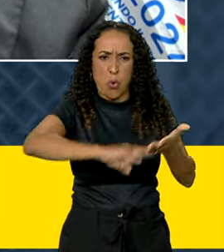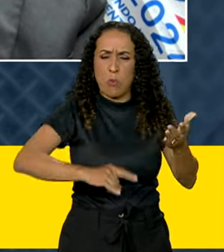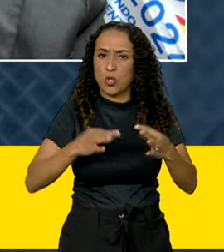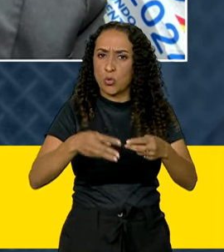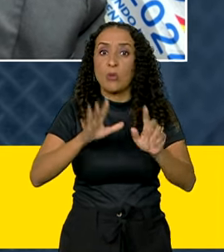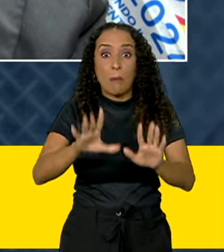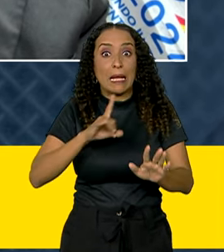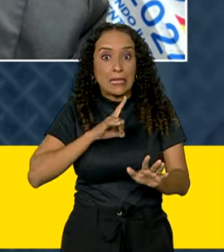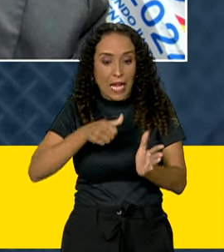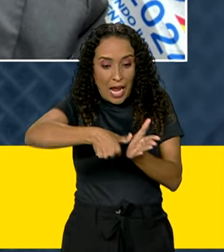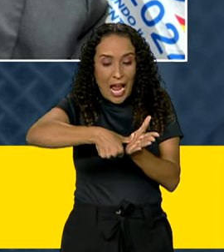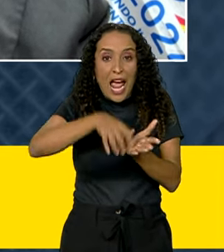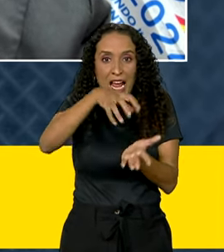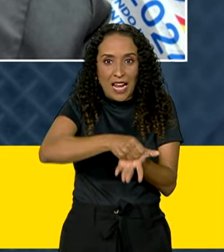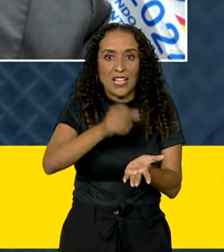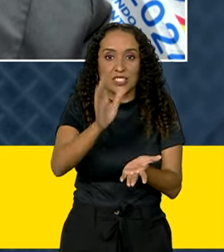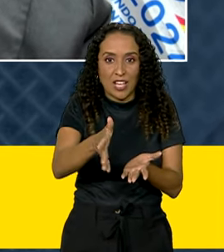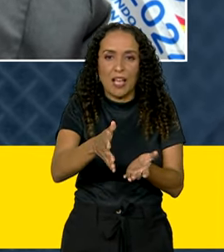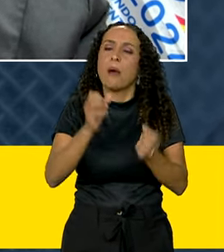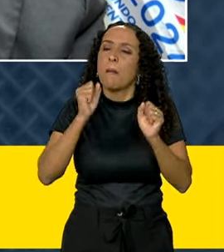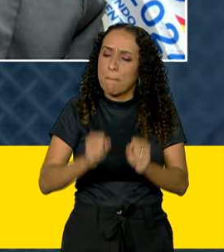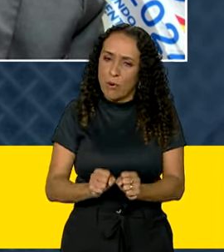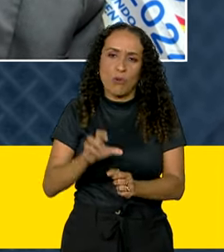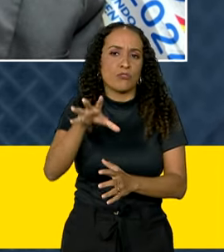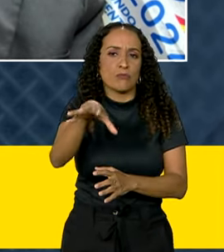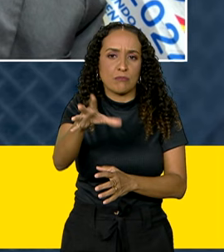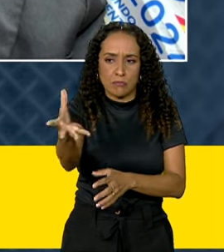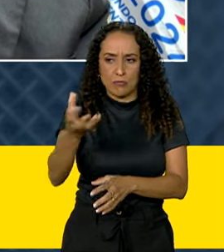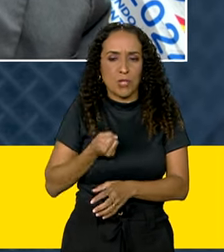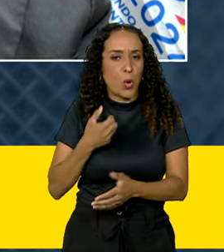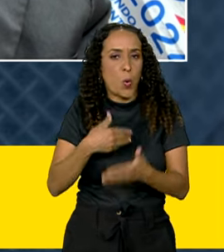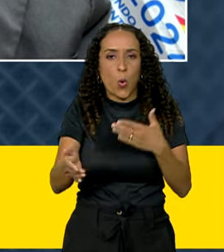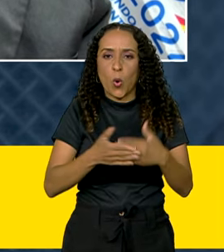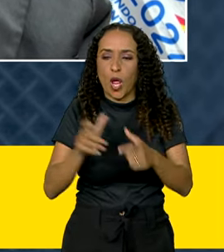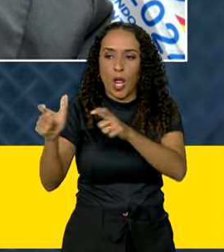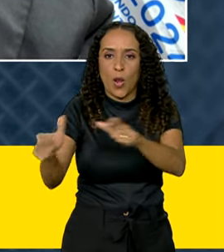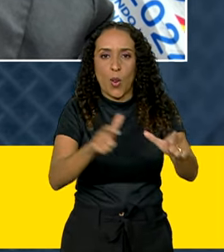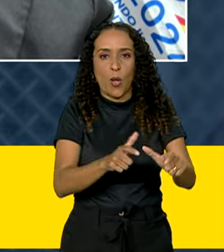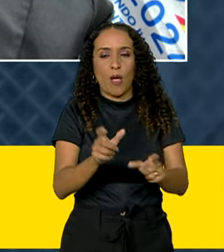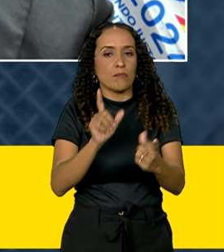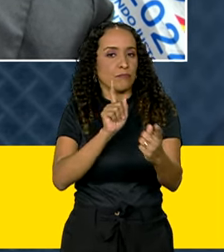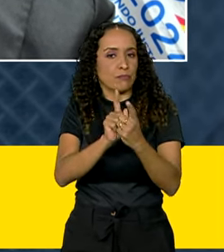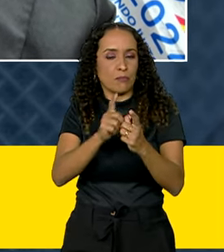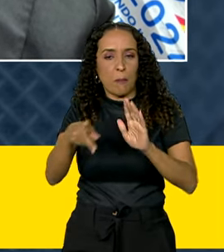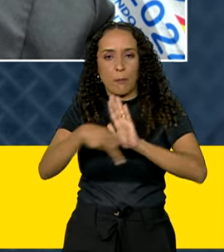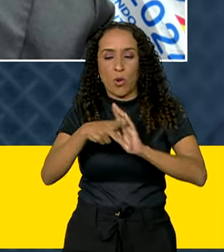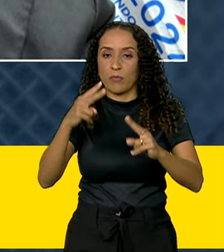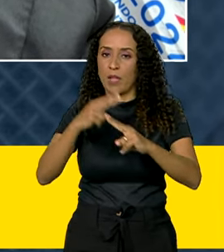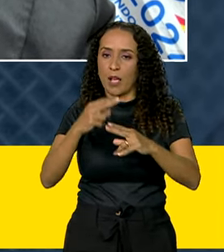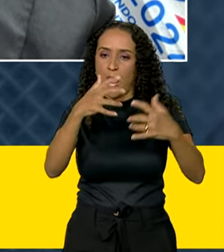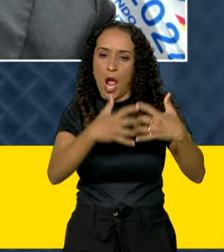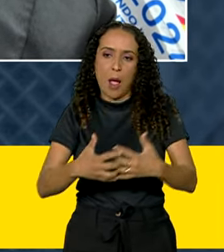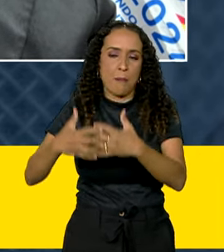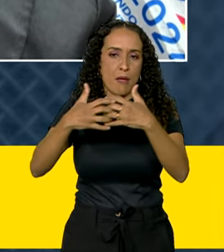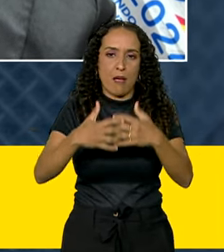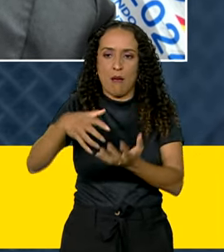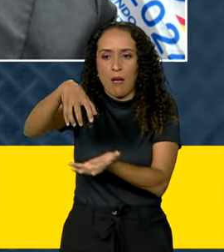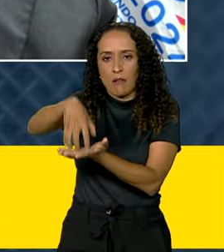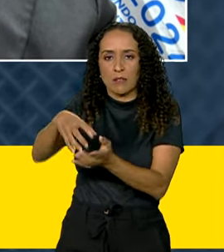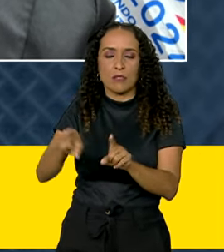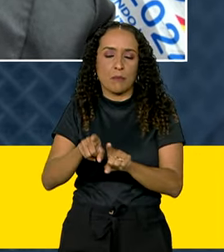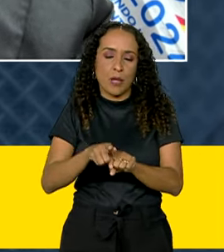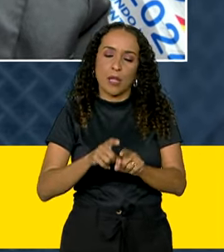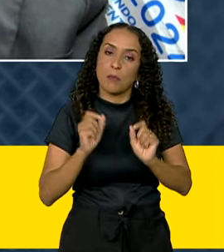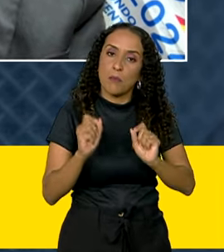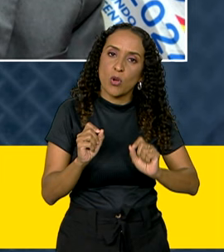tem a digital cadastrada, pode receber em qualquer canal de atendimento da Caixa, caminhões e agências, e